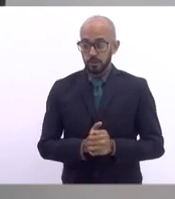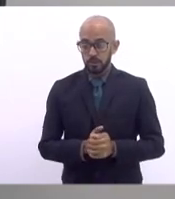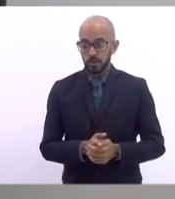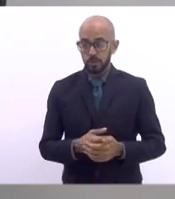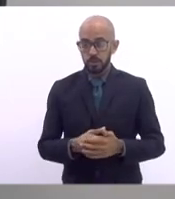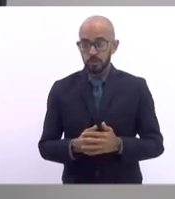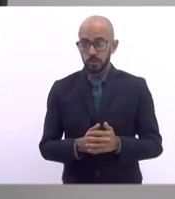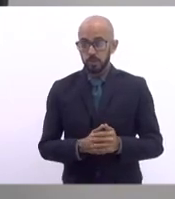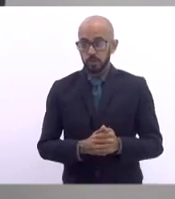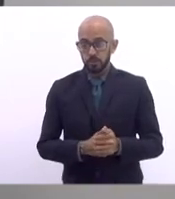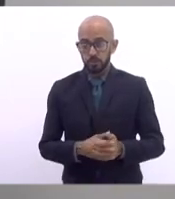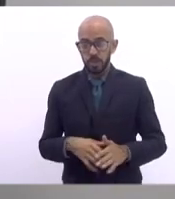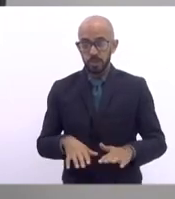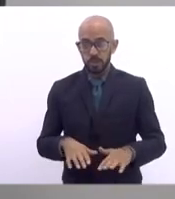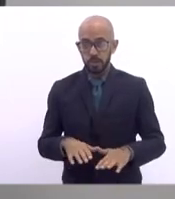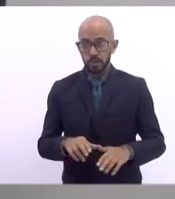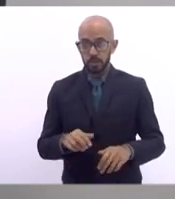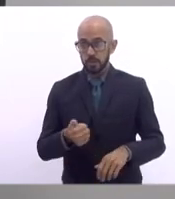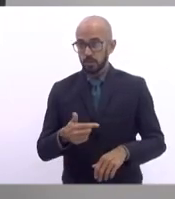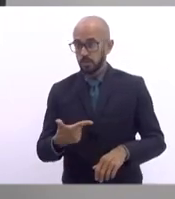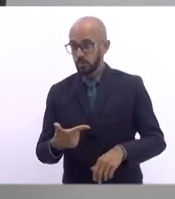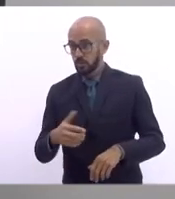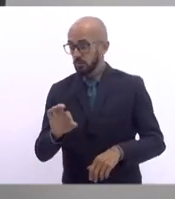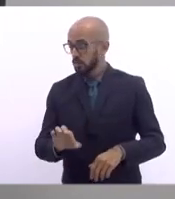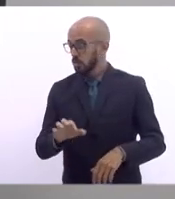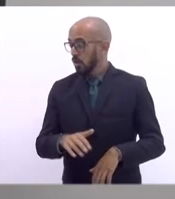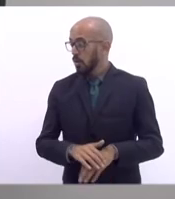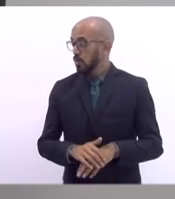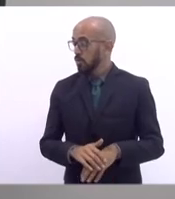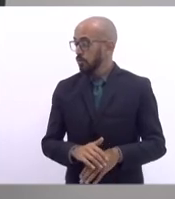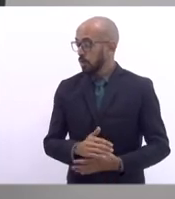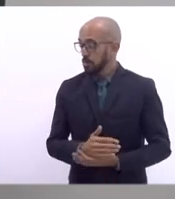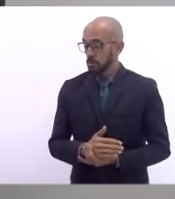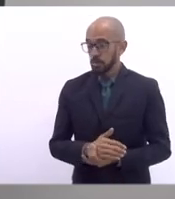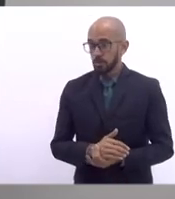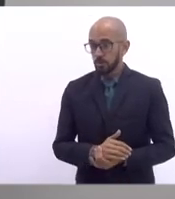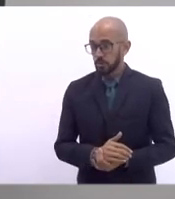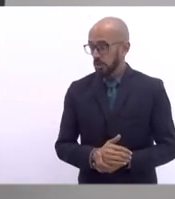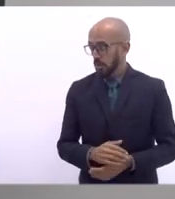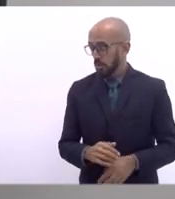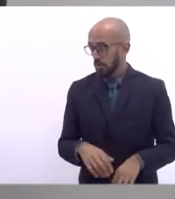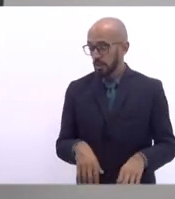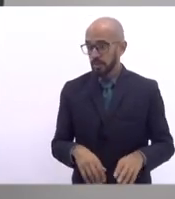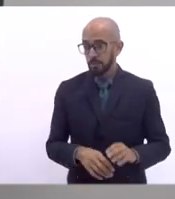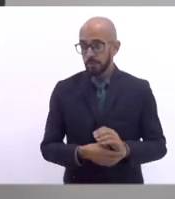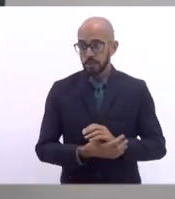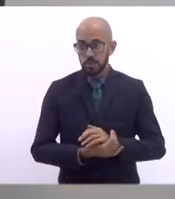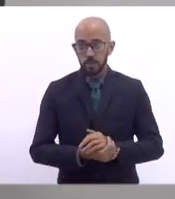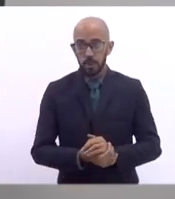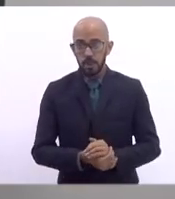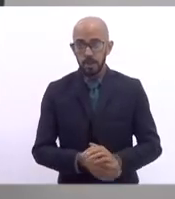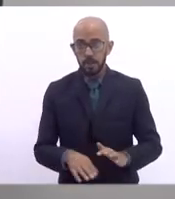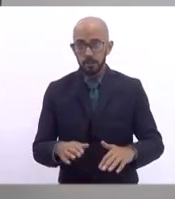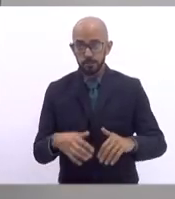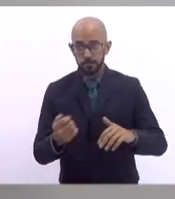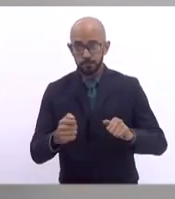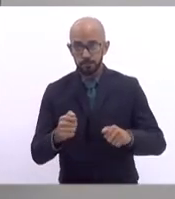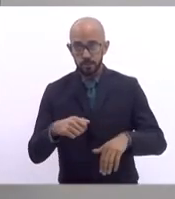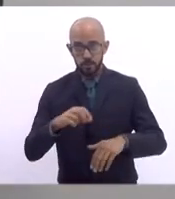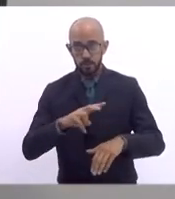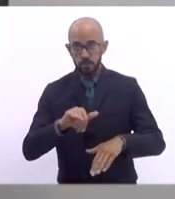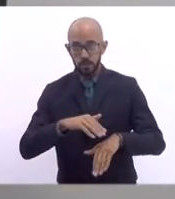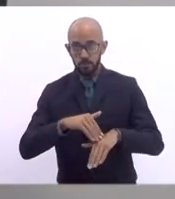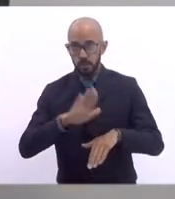que se não fosse esses 12 porcento de reposição salarial a gente estarei a digitar aumentando